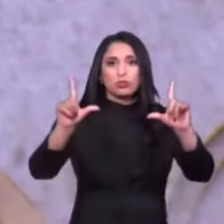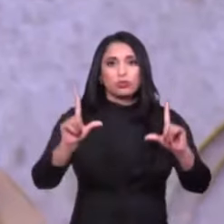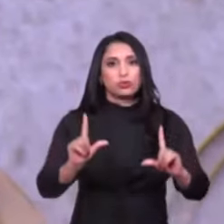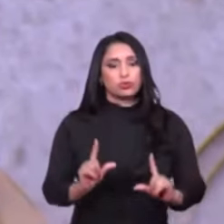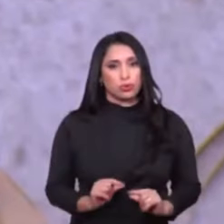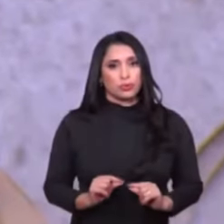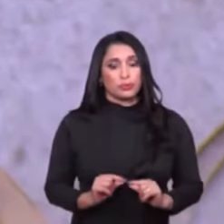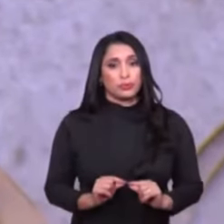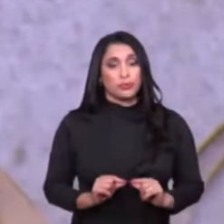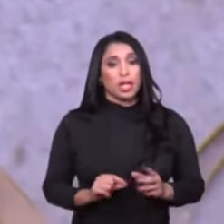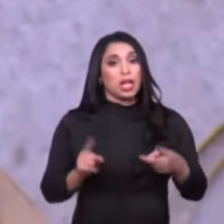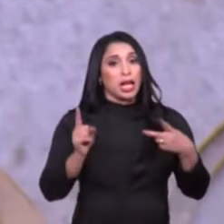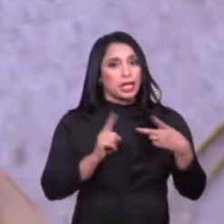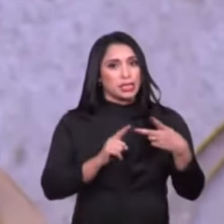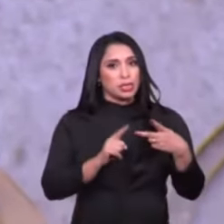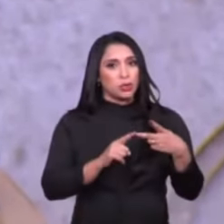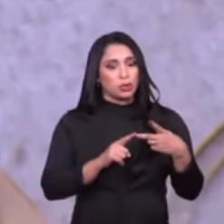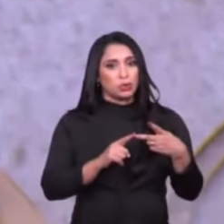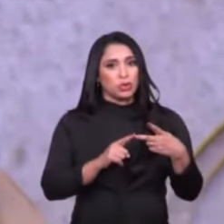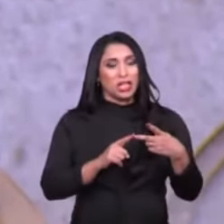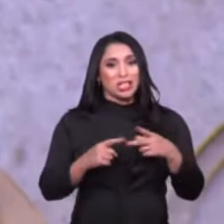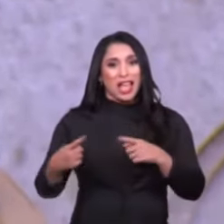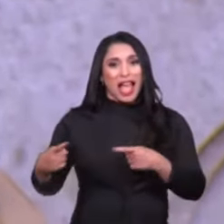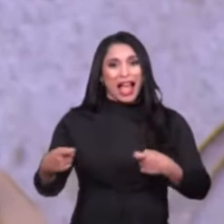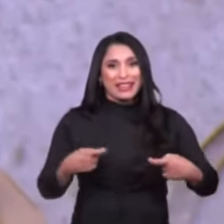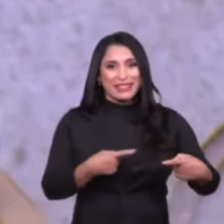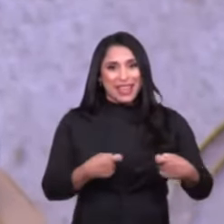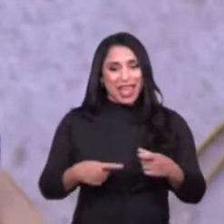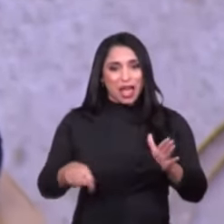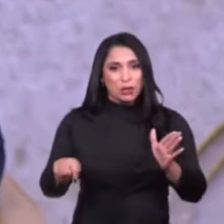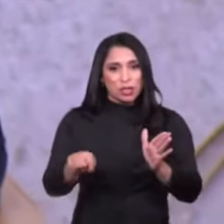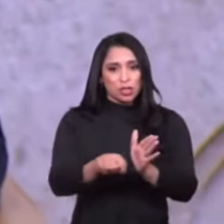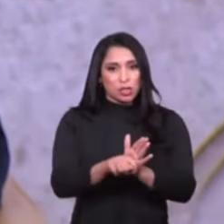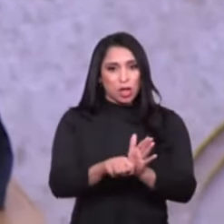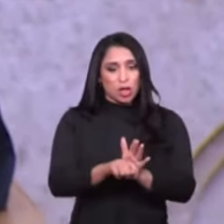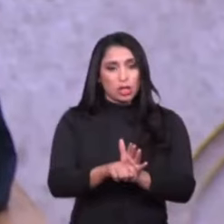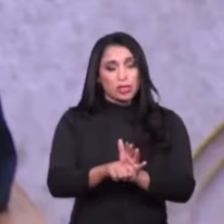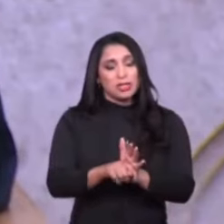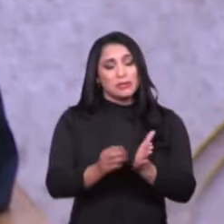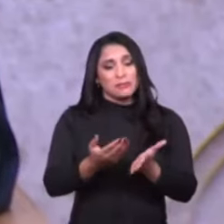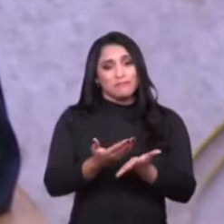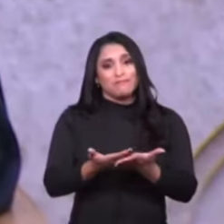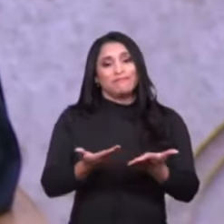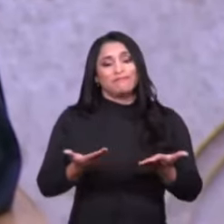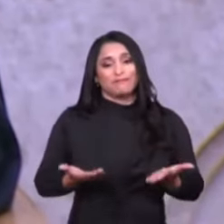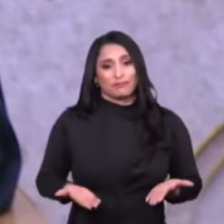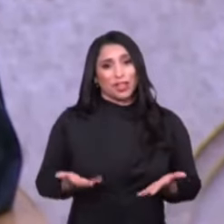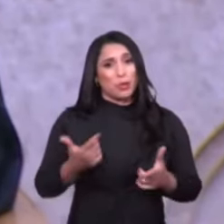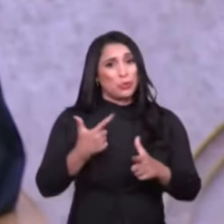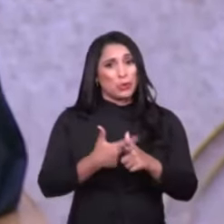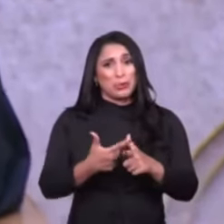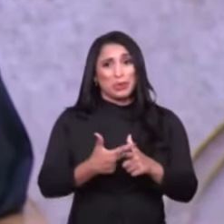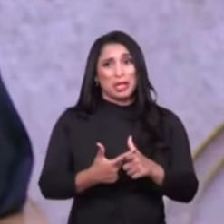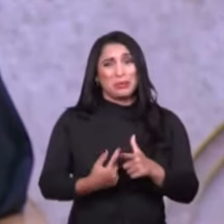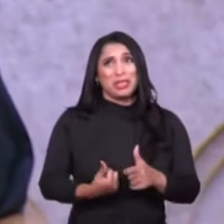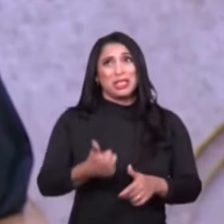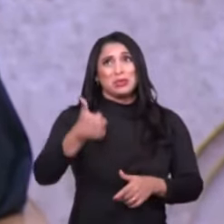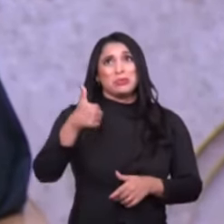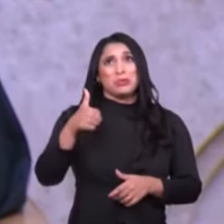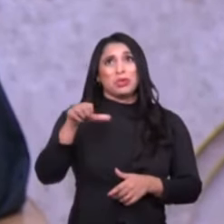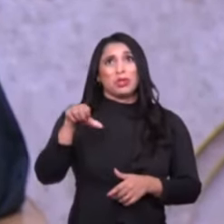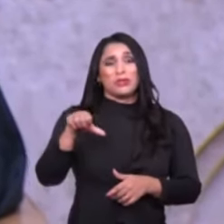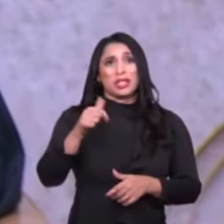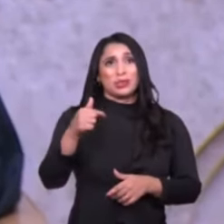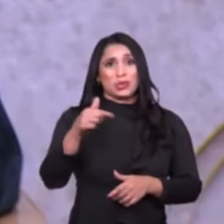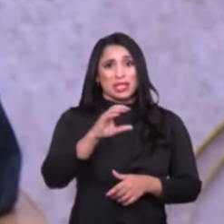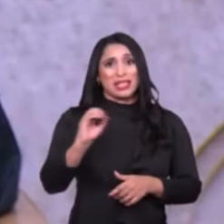às drogas fracassou. Esse é um fato. Desde a década de 70,